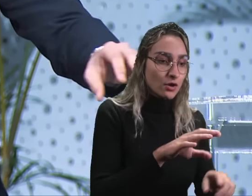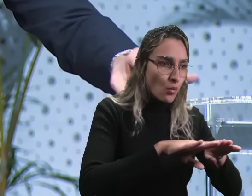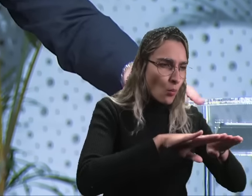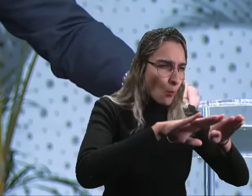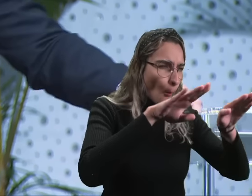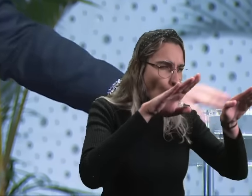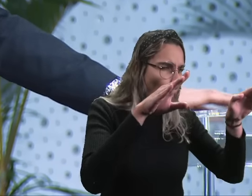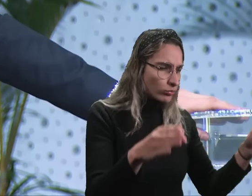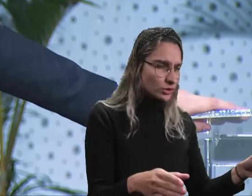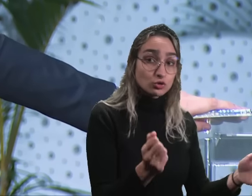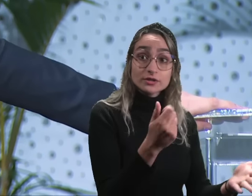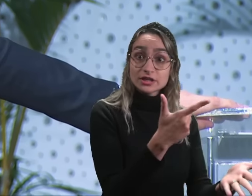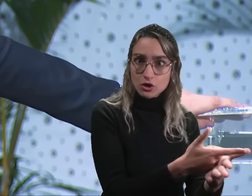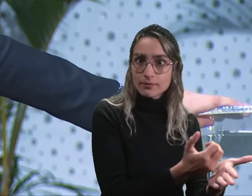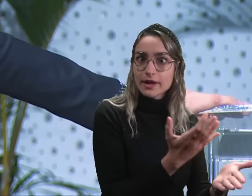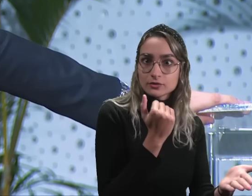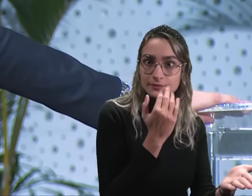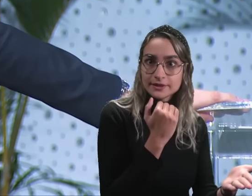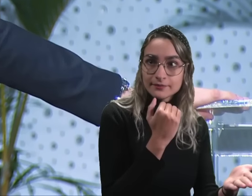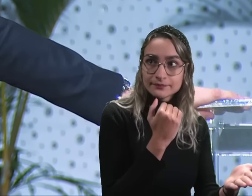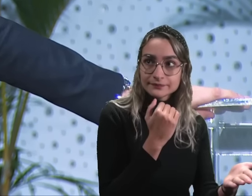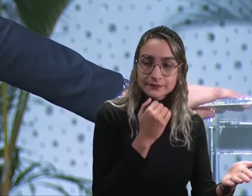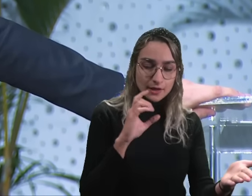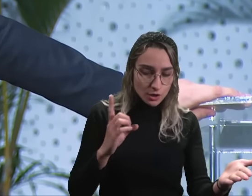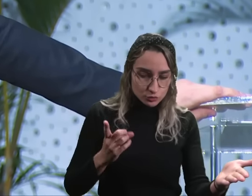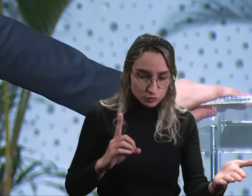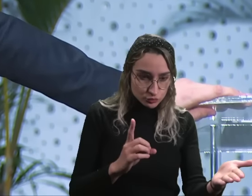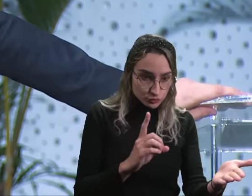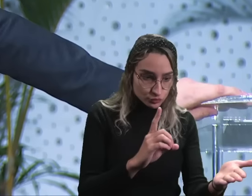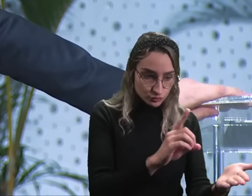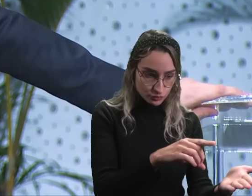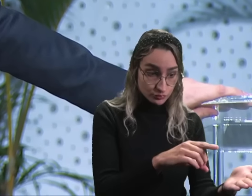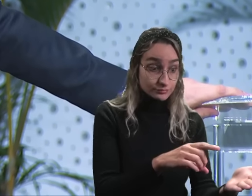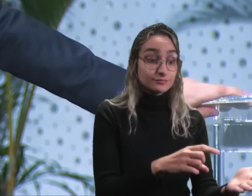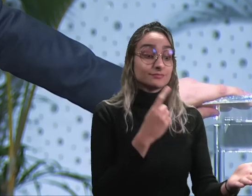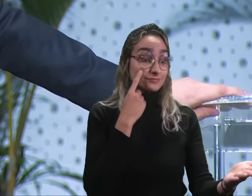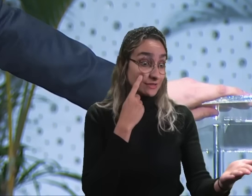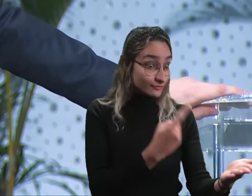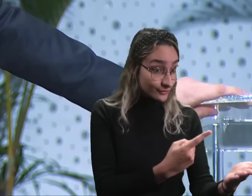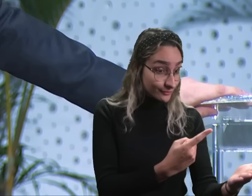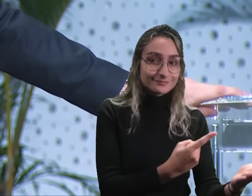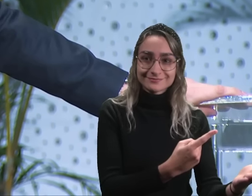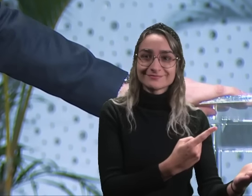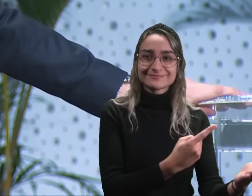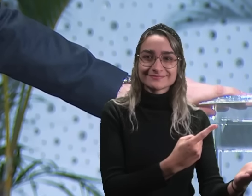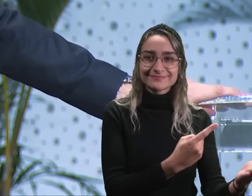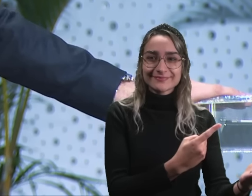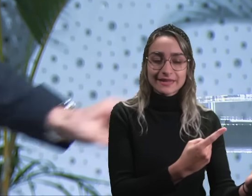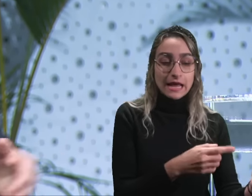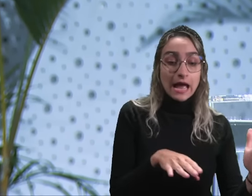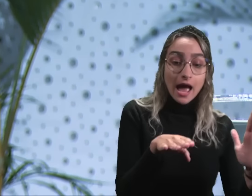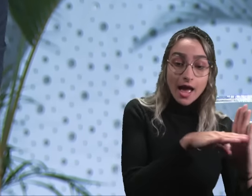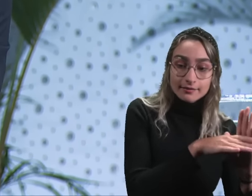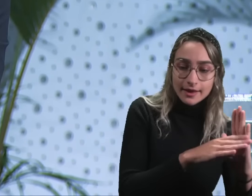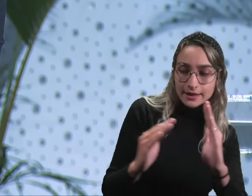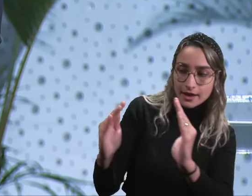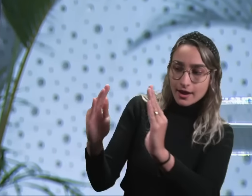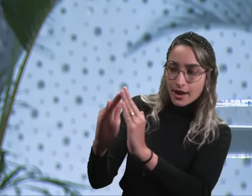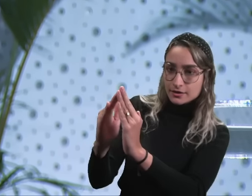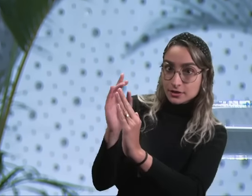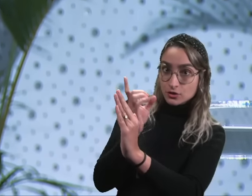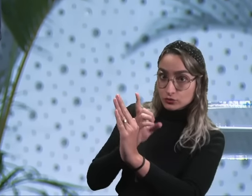coisa sabe o que o danado fez ele entrou por trás da casa bem quietinho foi pro escritório sentou e